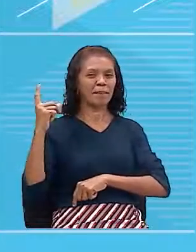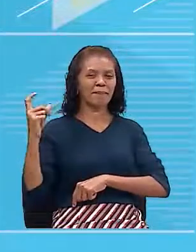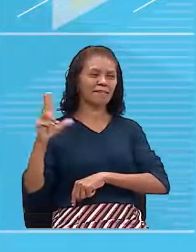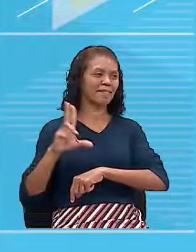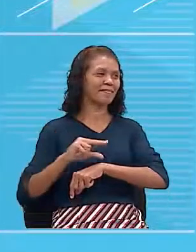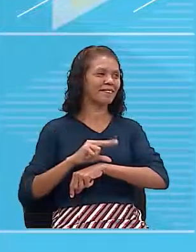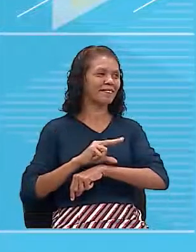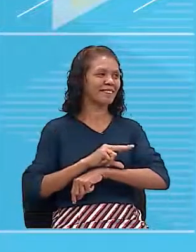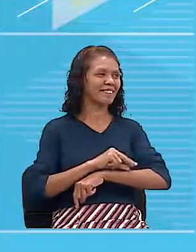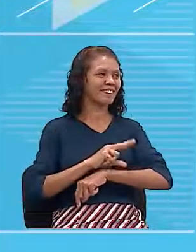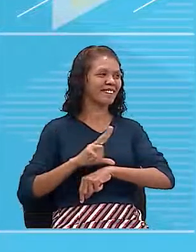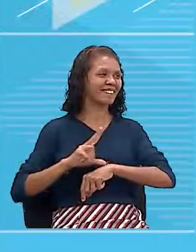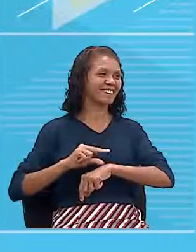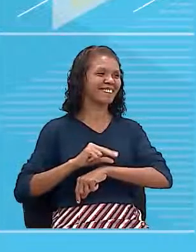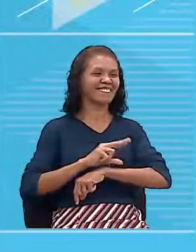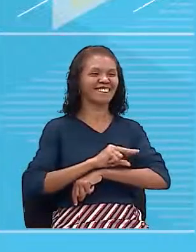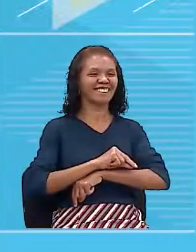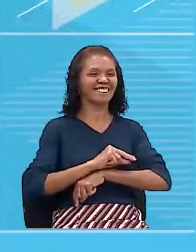Crimeia